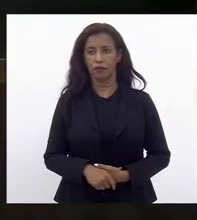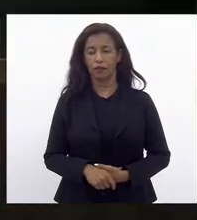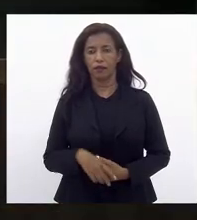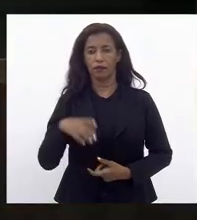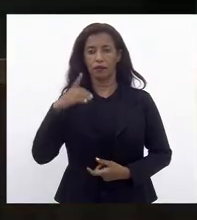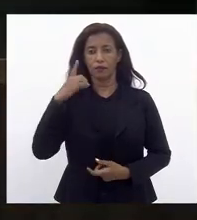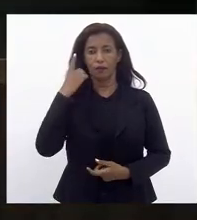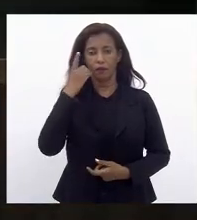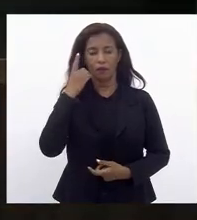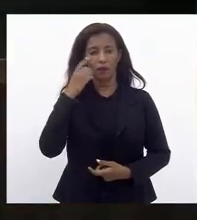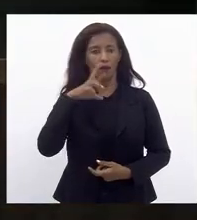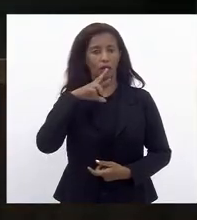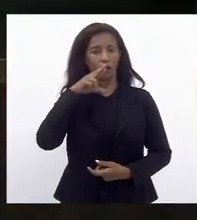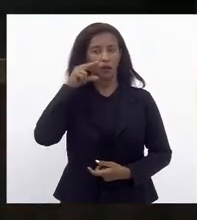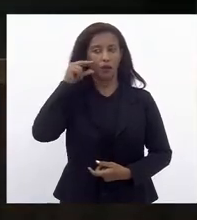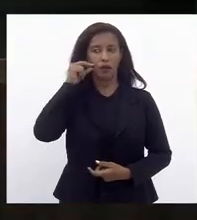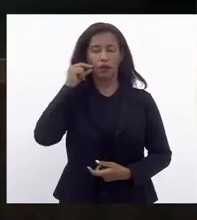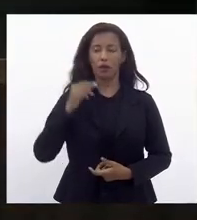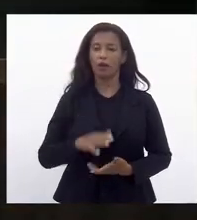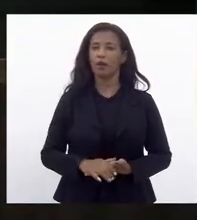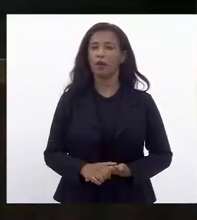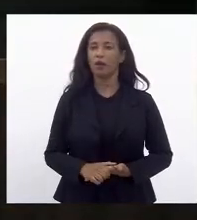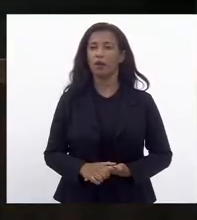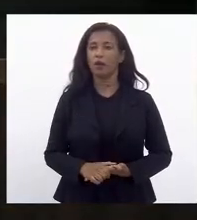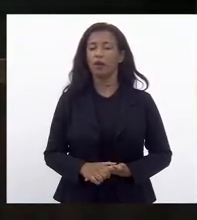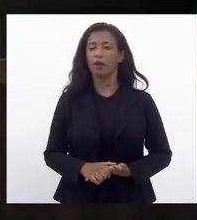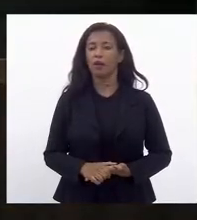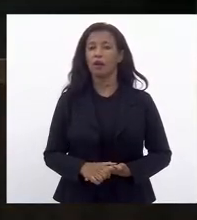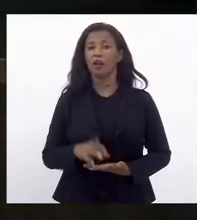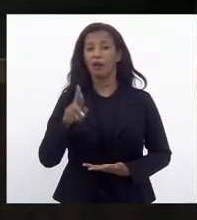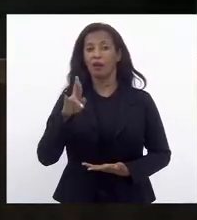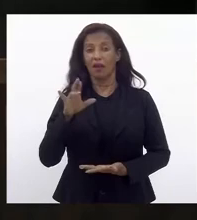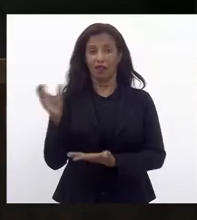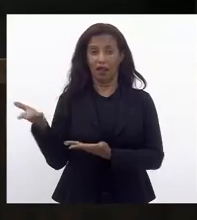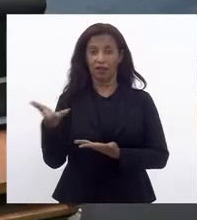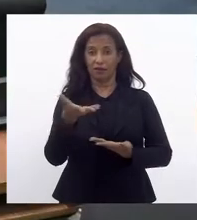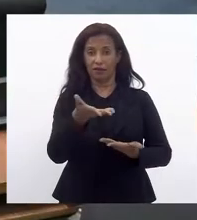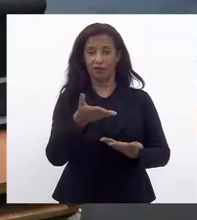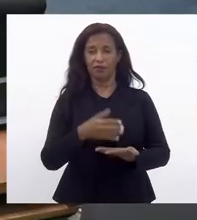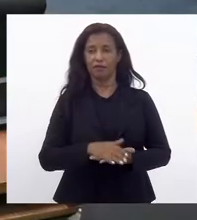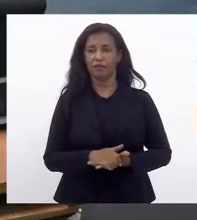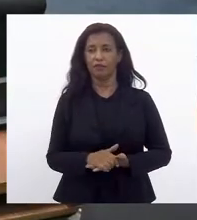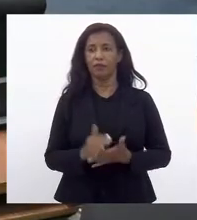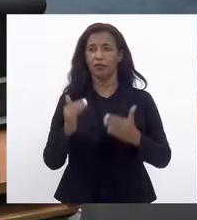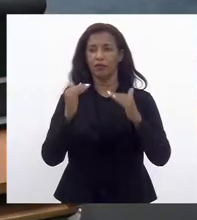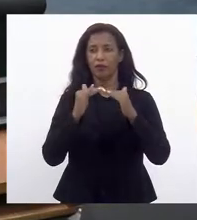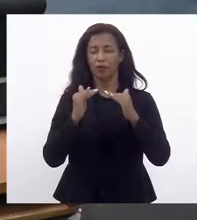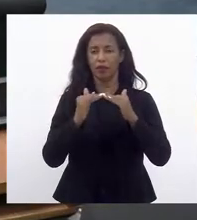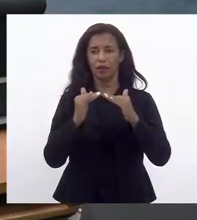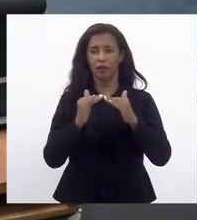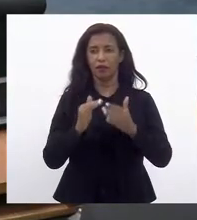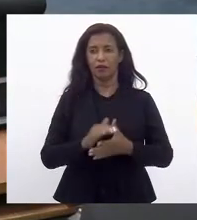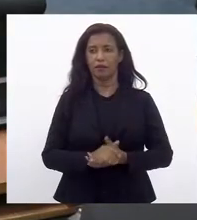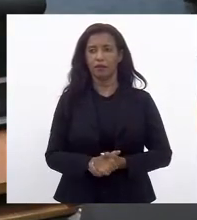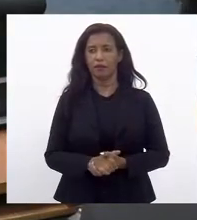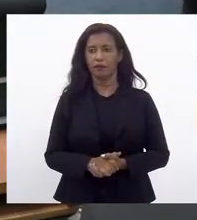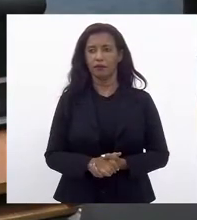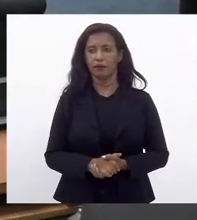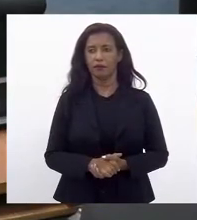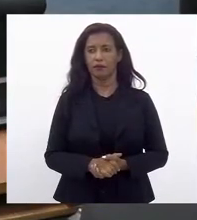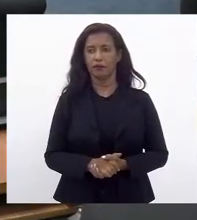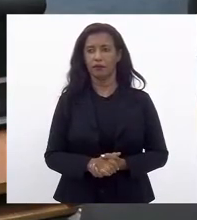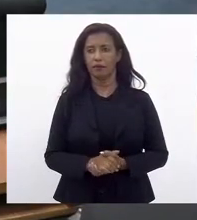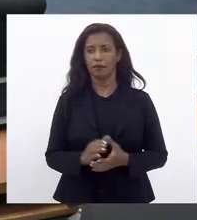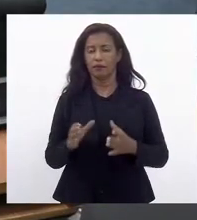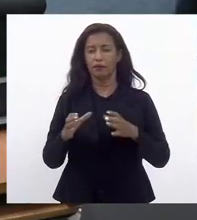Deputado Rosenberg Reis. Deputada Lucinha, a Pedro Ricardo está na área. Favorável, senhor. Pela